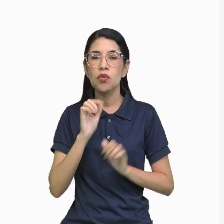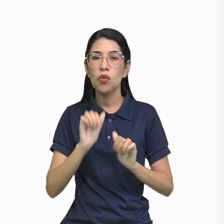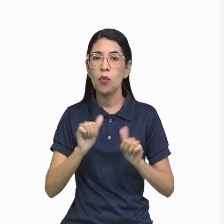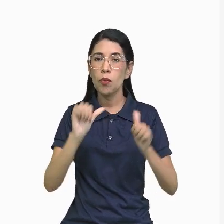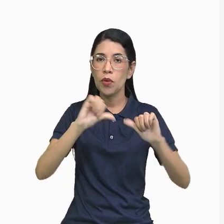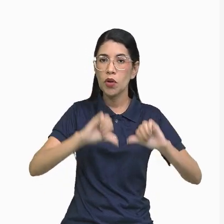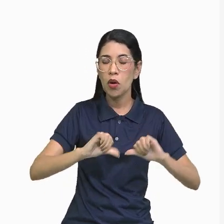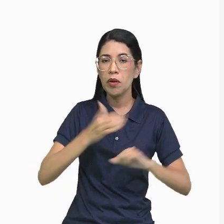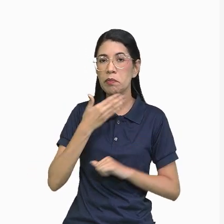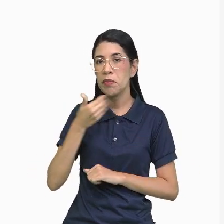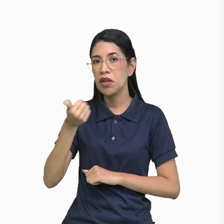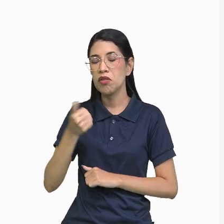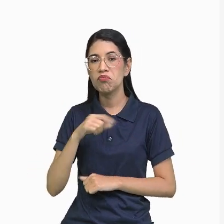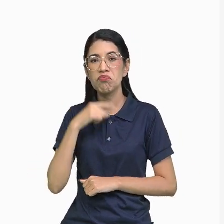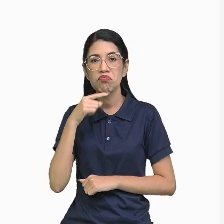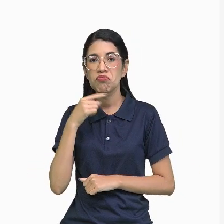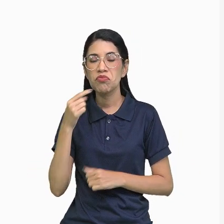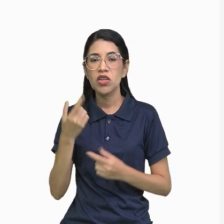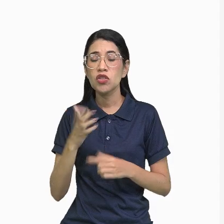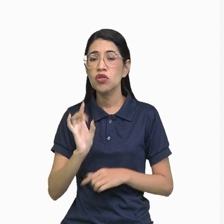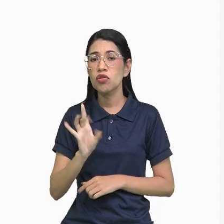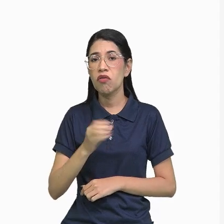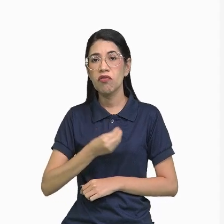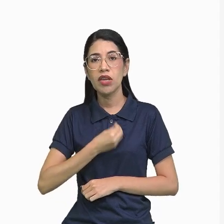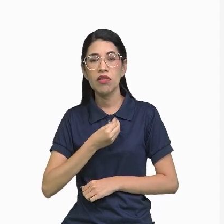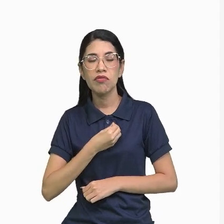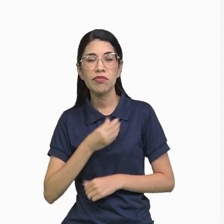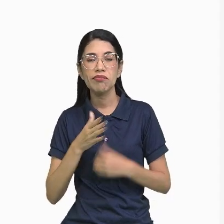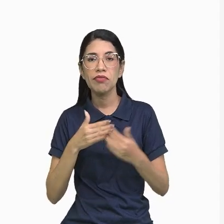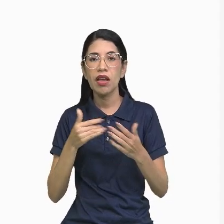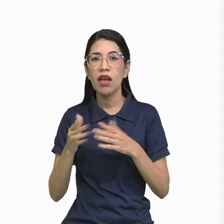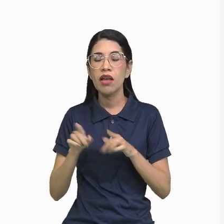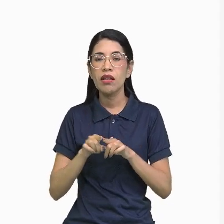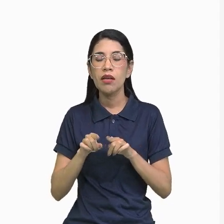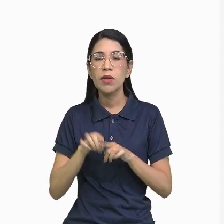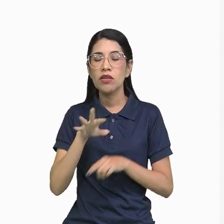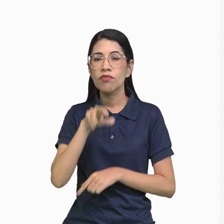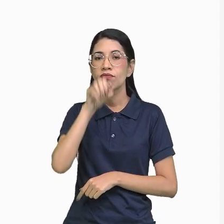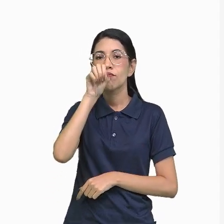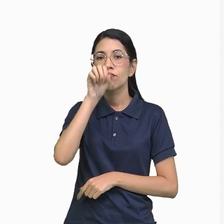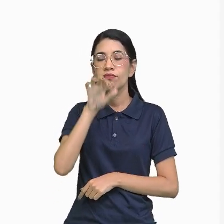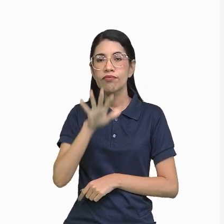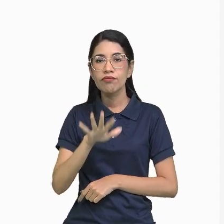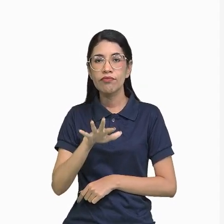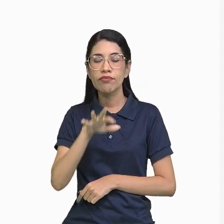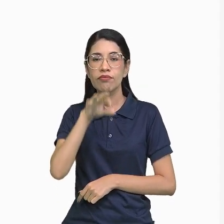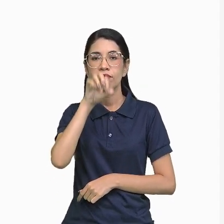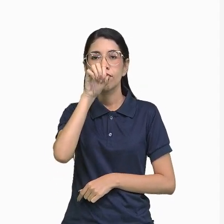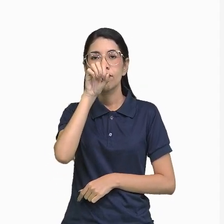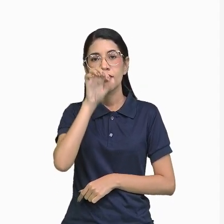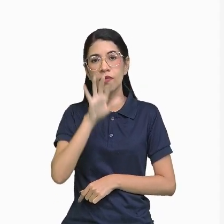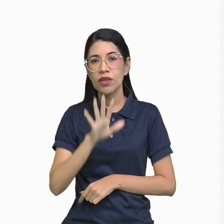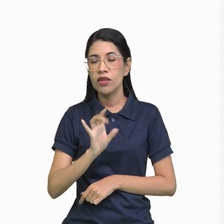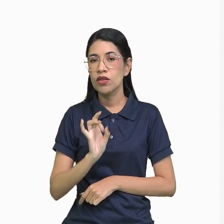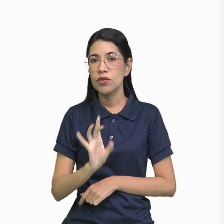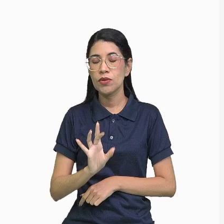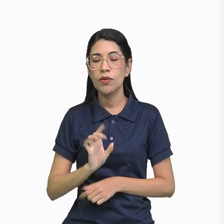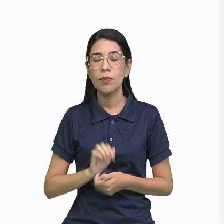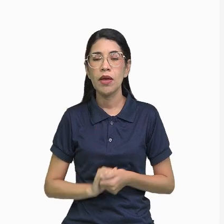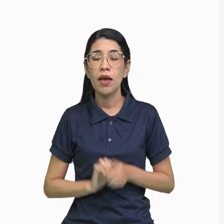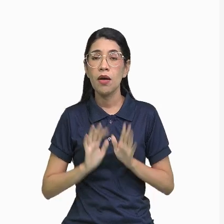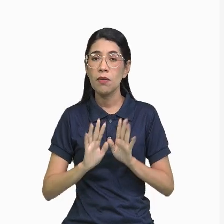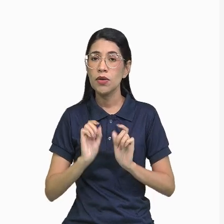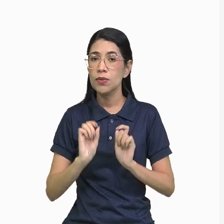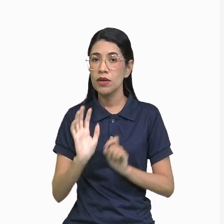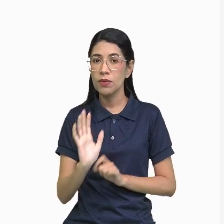nem melhor. Ela somente vive, inspirando e expirando, inspirando e expirando. Na